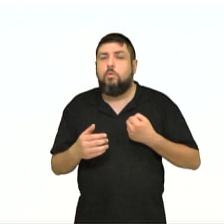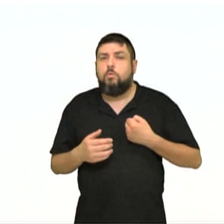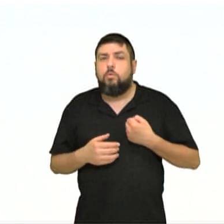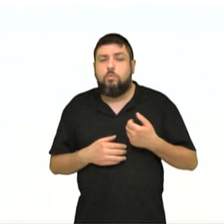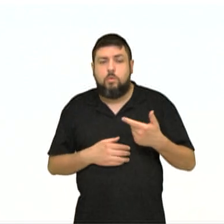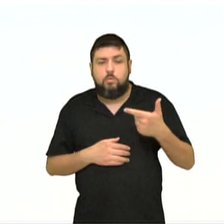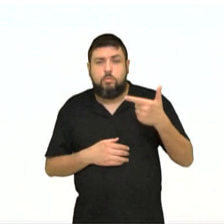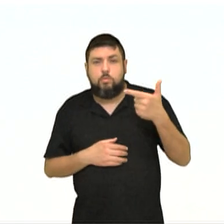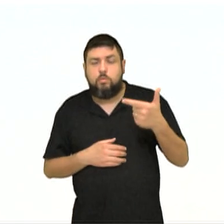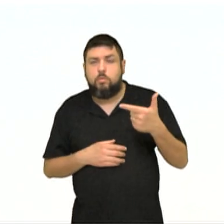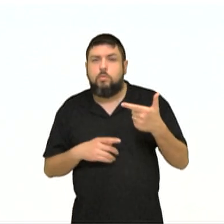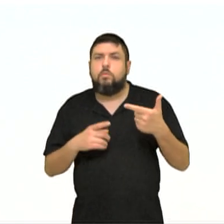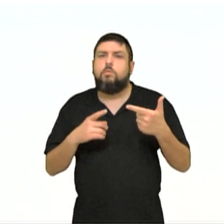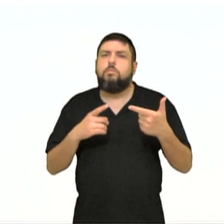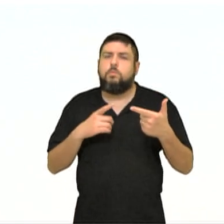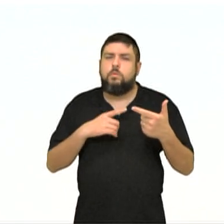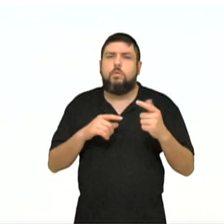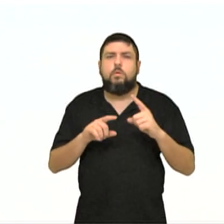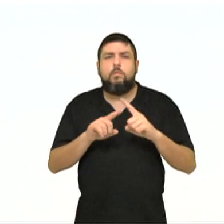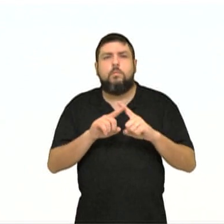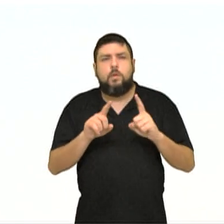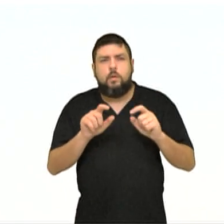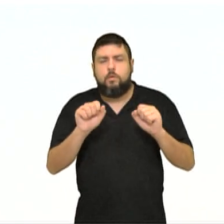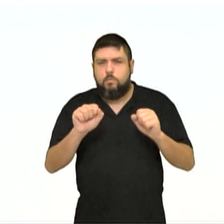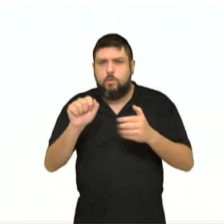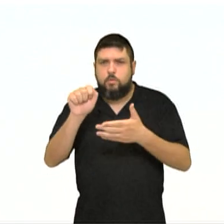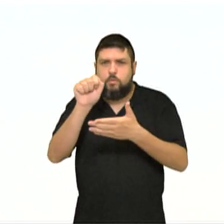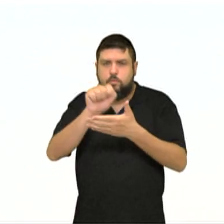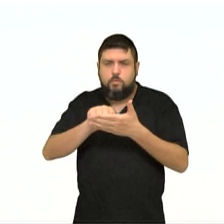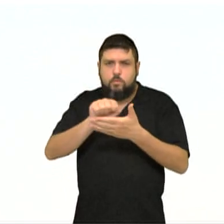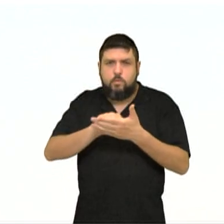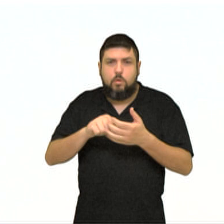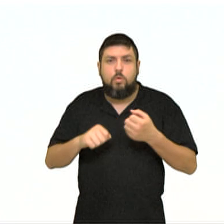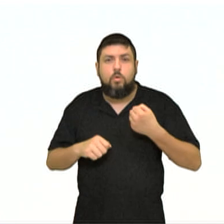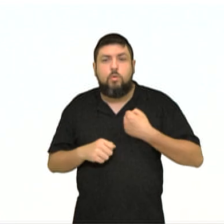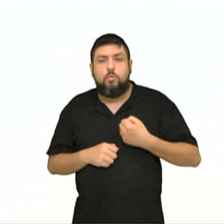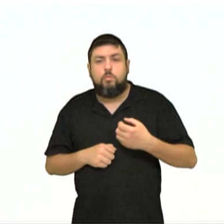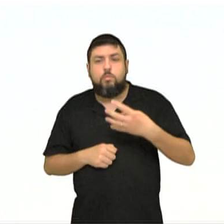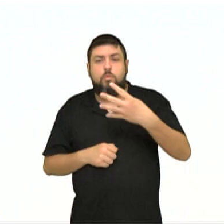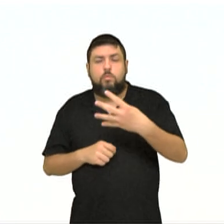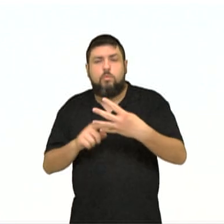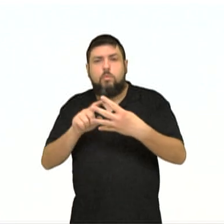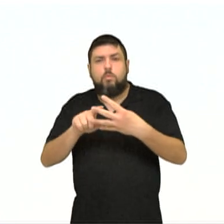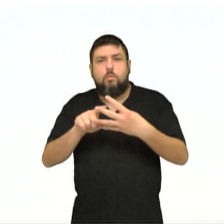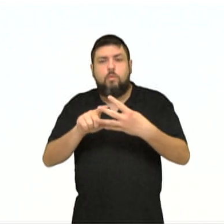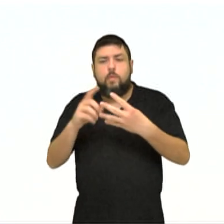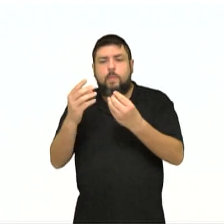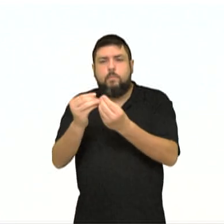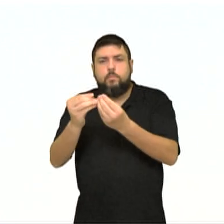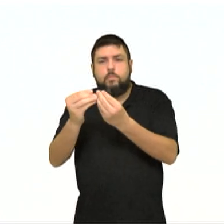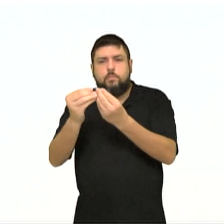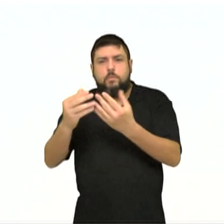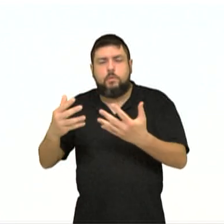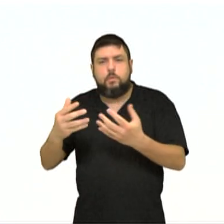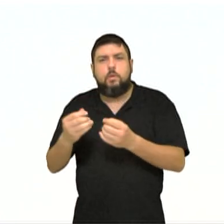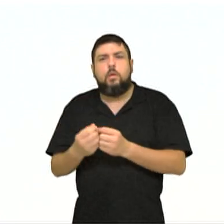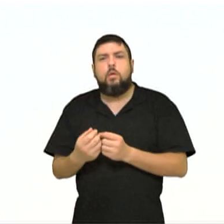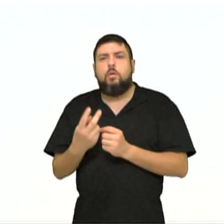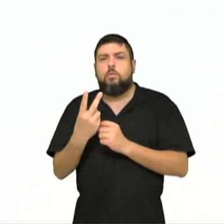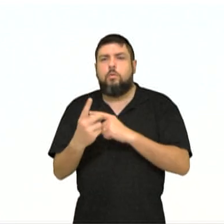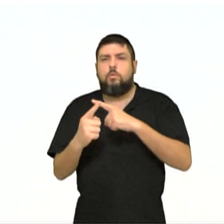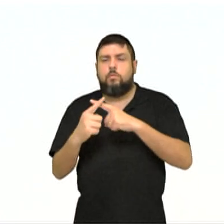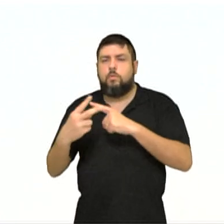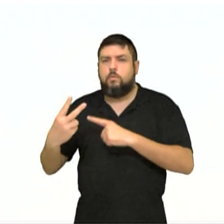dois membros, porém, eu posso reescrever o número 4 usando 2 vezes 2. Aí, agora apareceu sim um